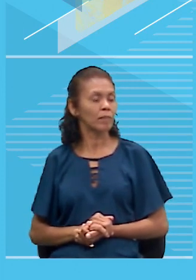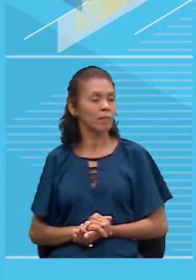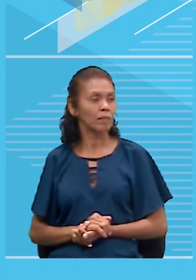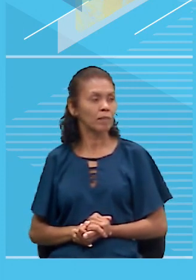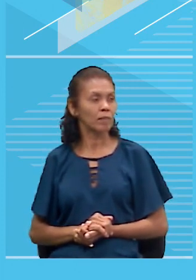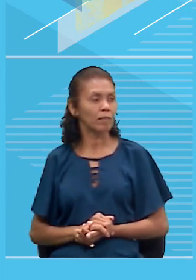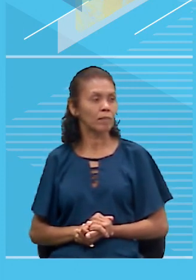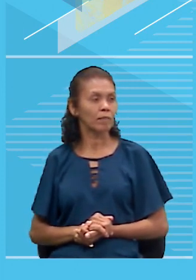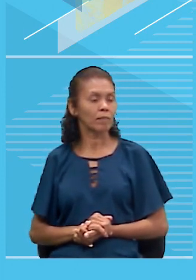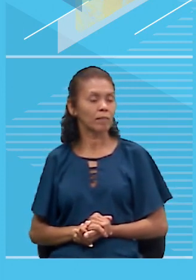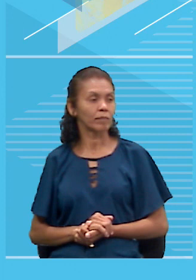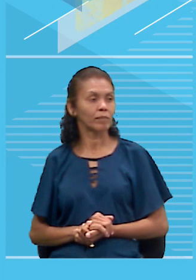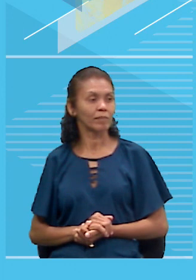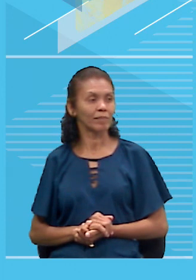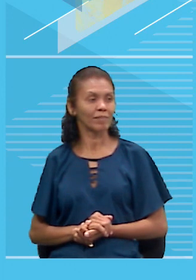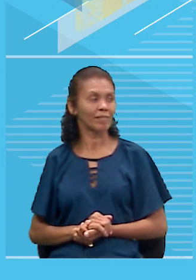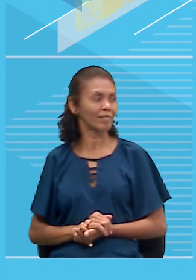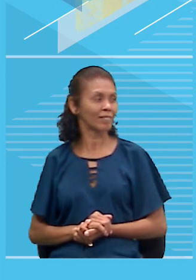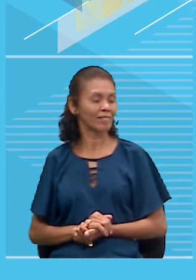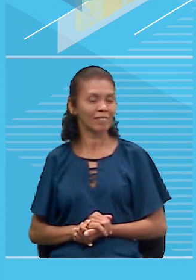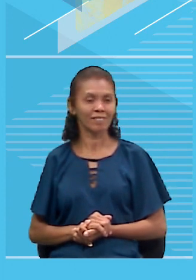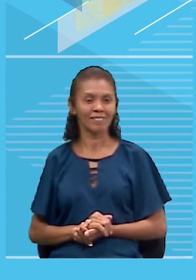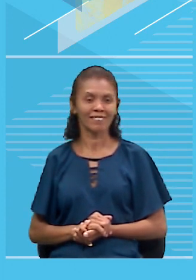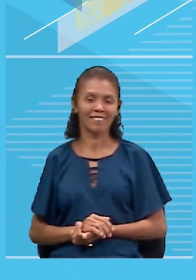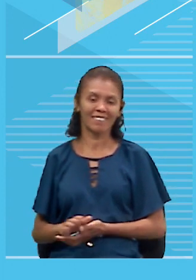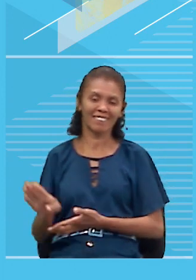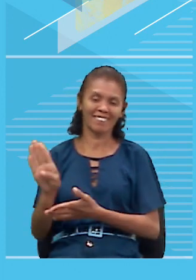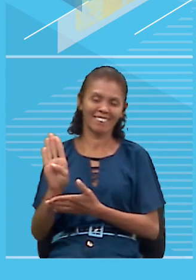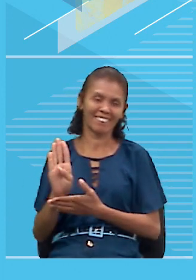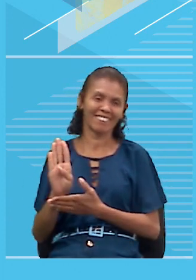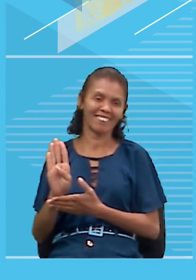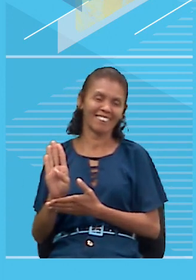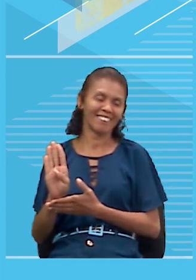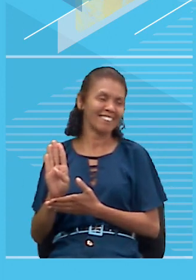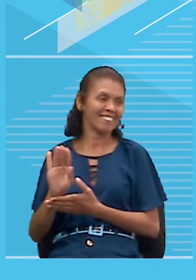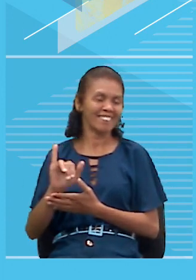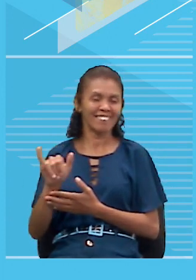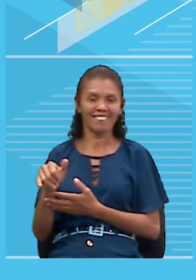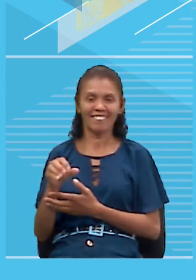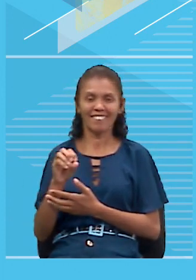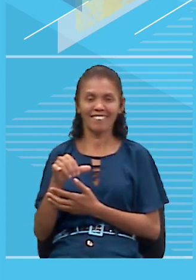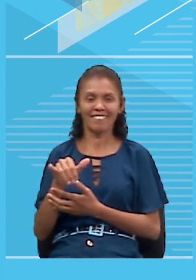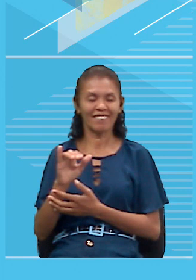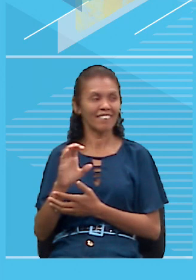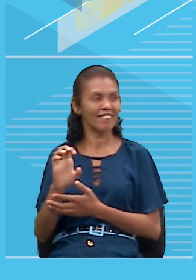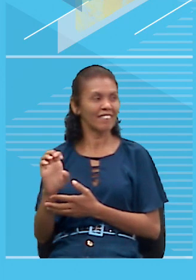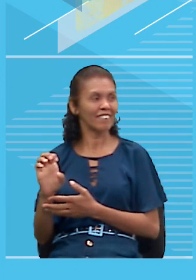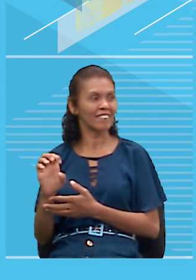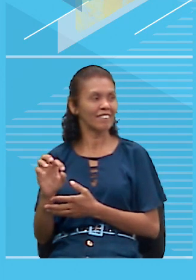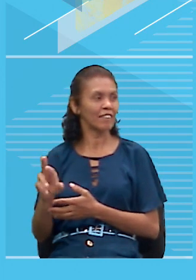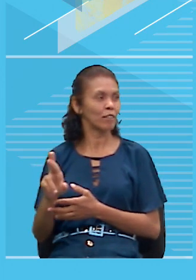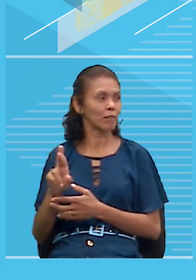Joyce Joyce dos sinais mandou um beijo bem grandão letra B galera